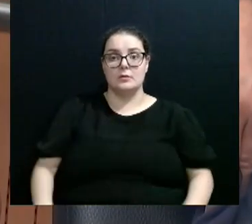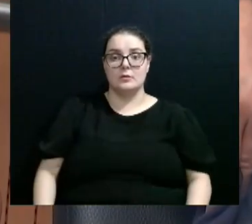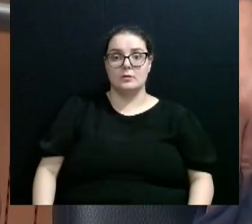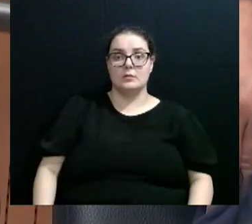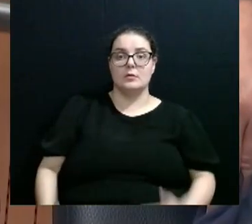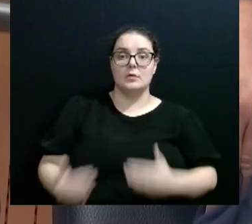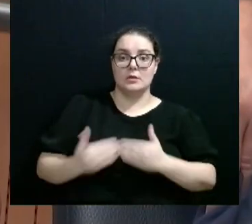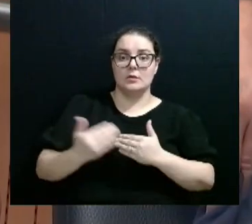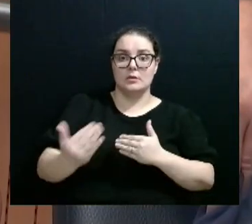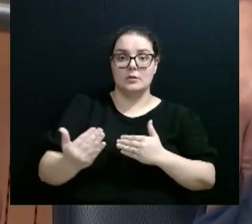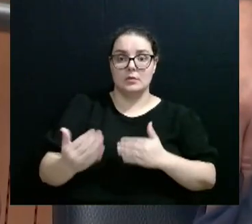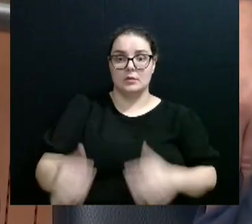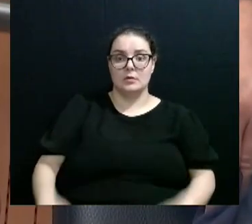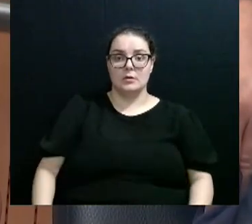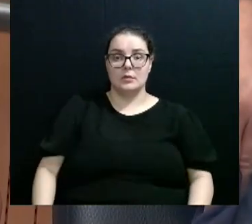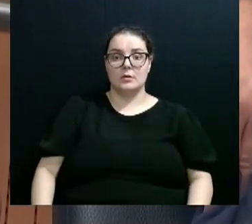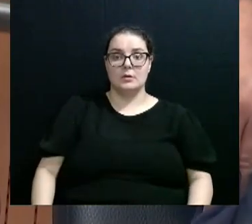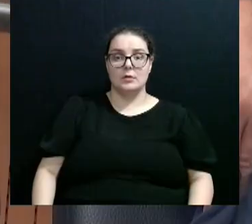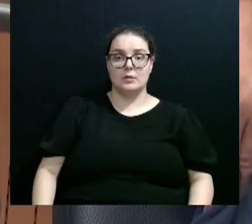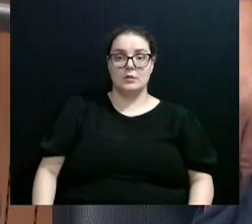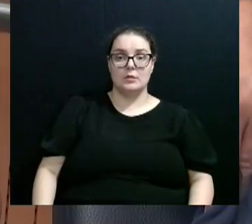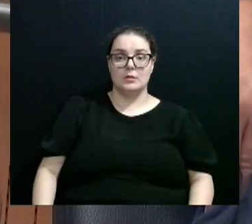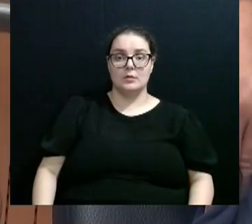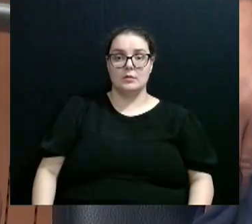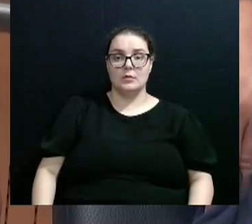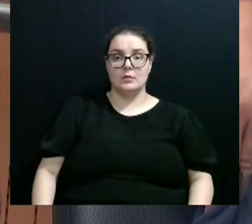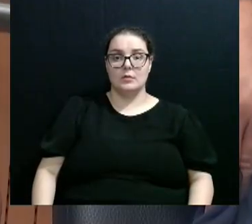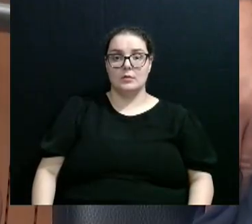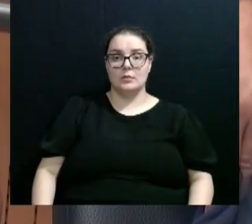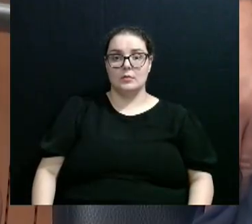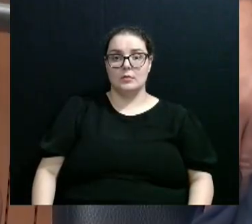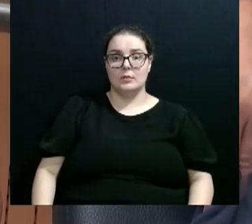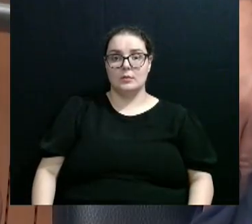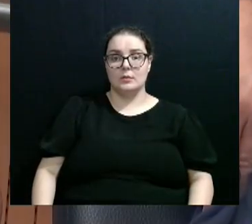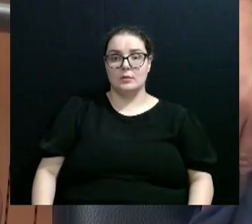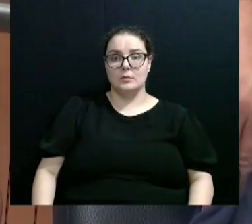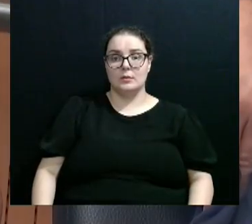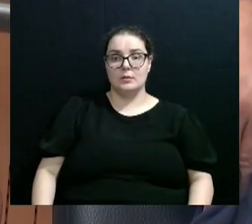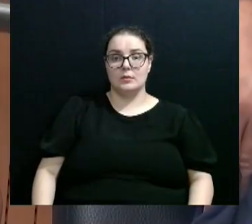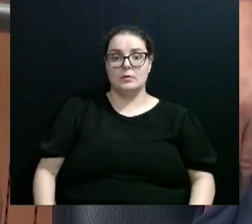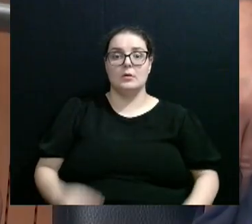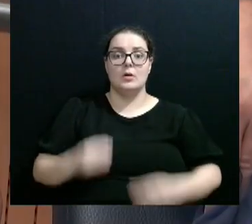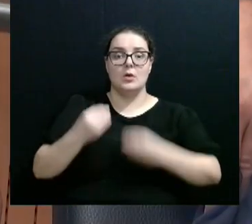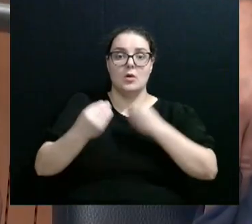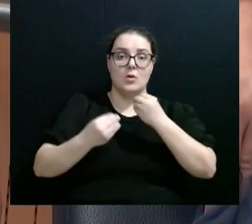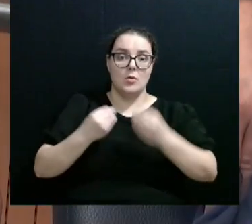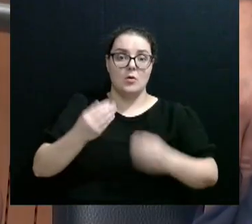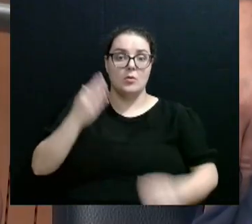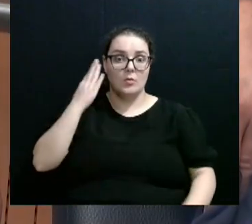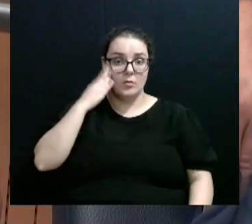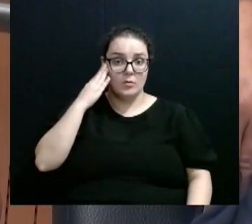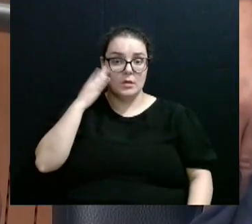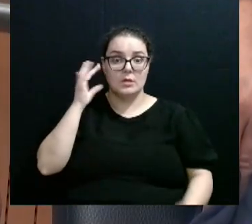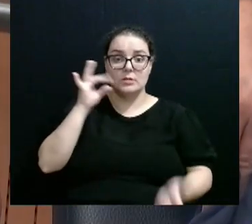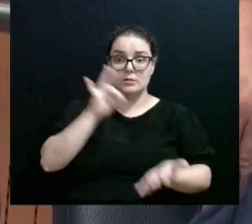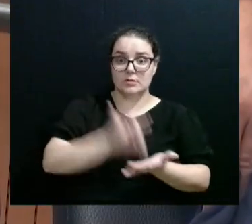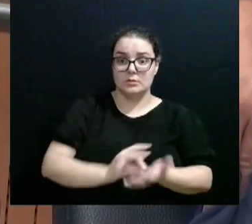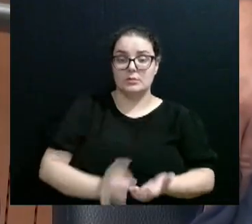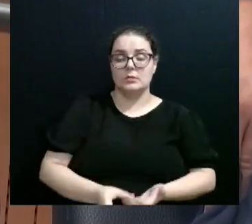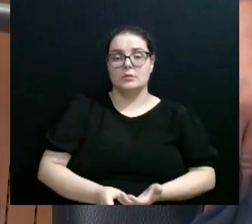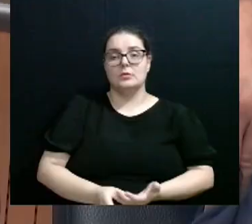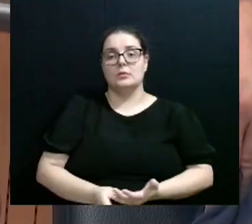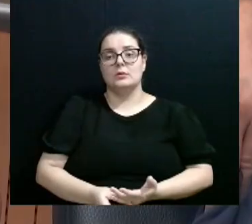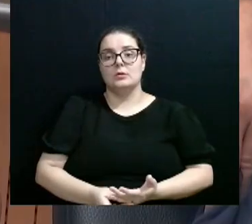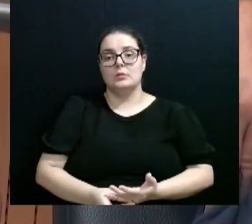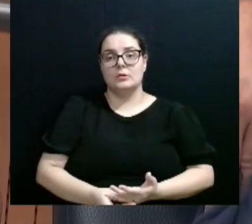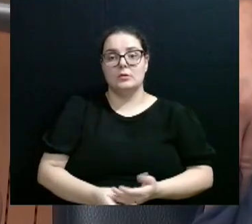Brejas, que é do lado do Green, que é na frente do Copacabana Bar. Então, como que a gente vai saber se, de fato, a ferição feita na